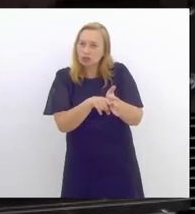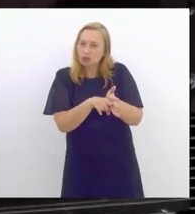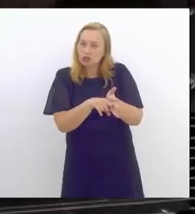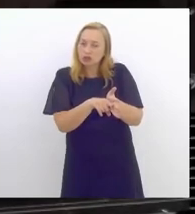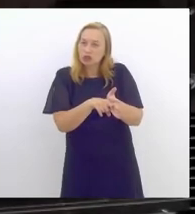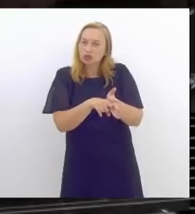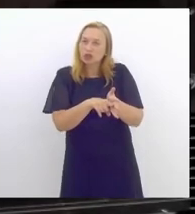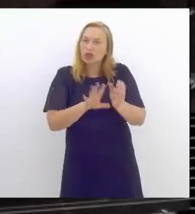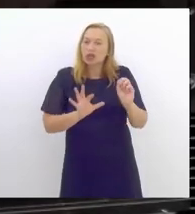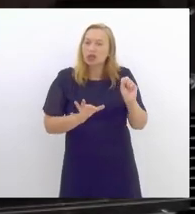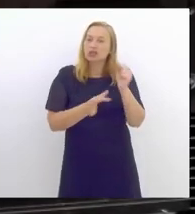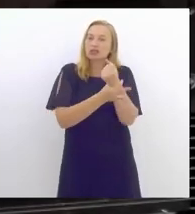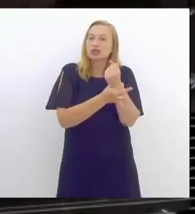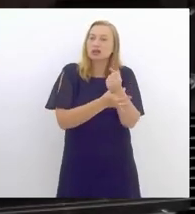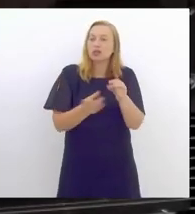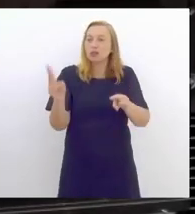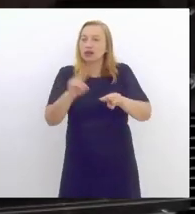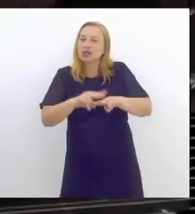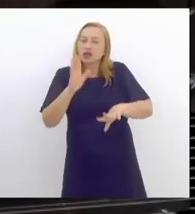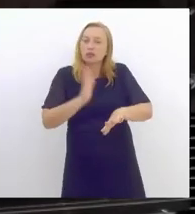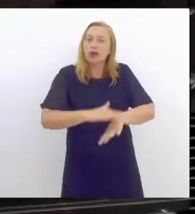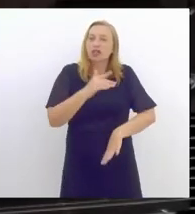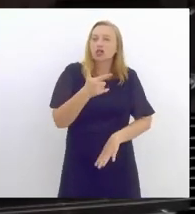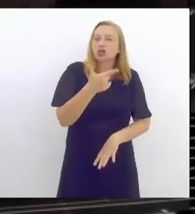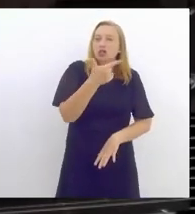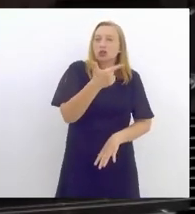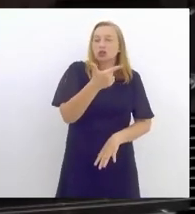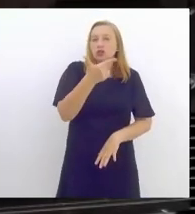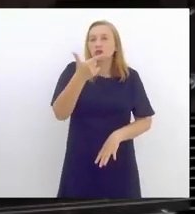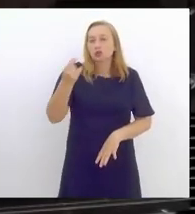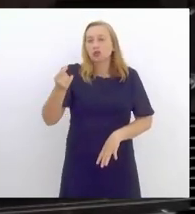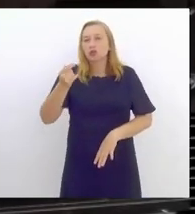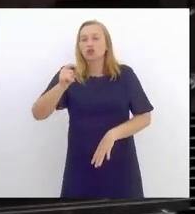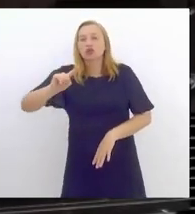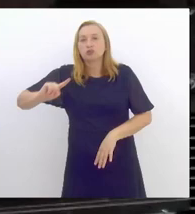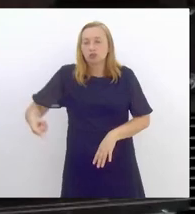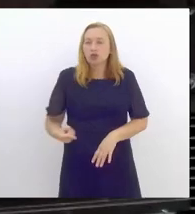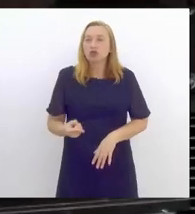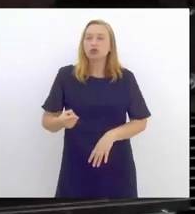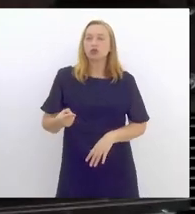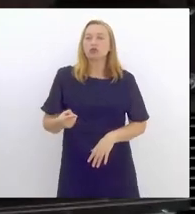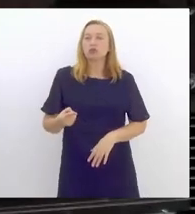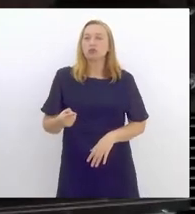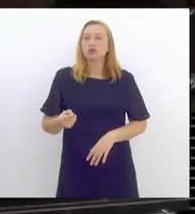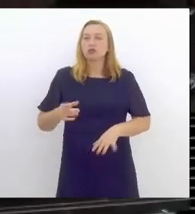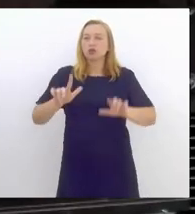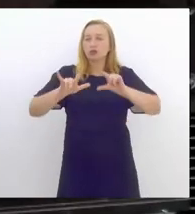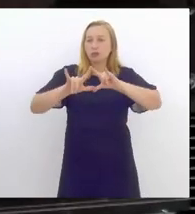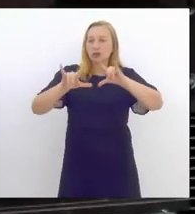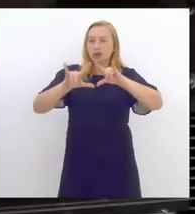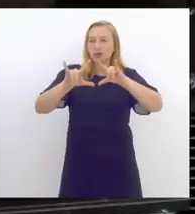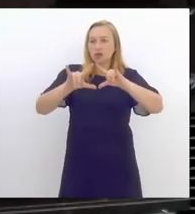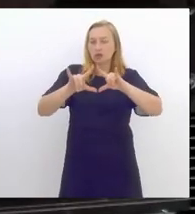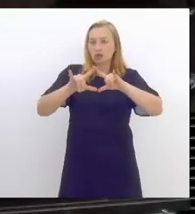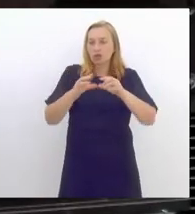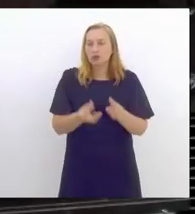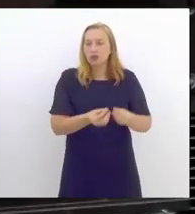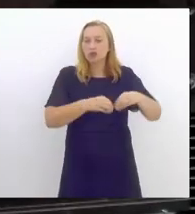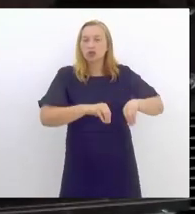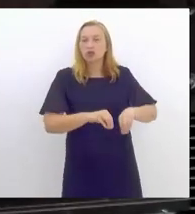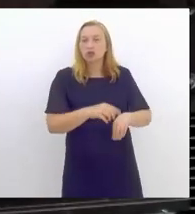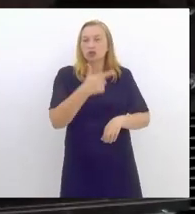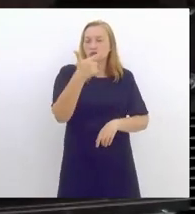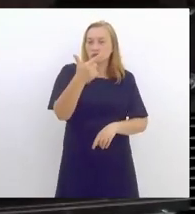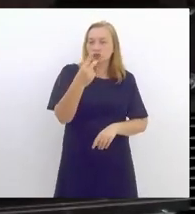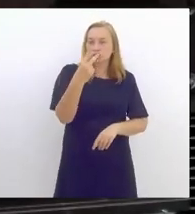segurança prenderam mais de 2 mil milicianos, provocando um prejuízo de 2,5 bilhões de reais